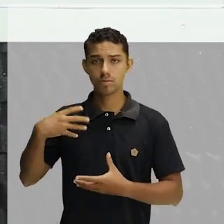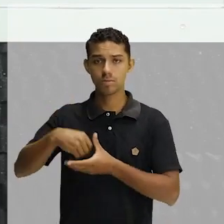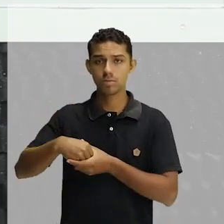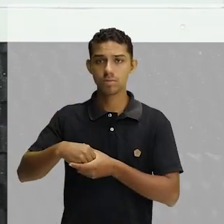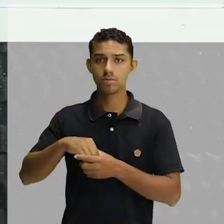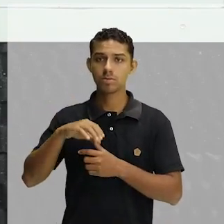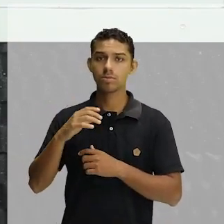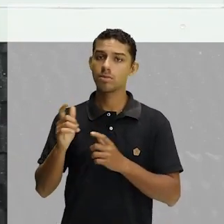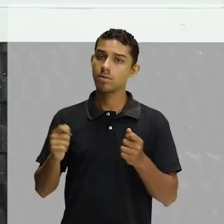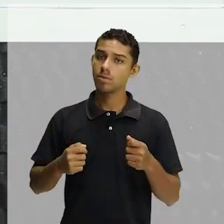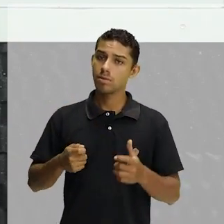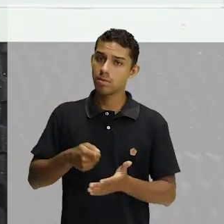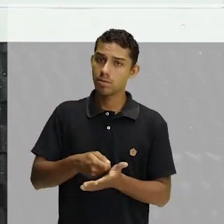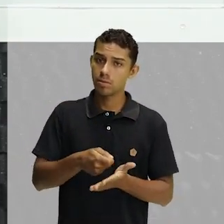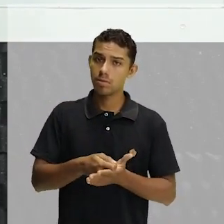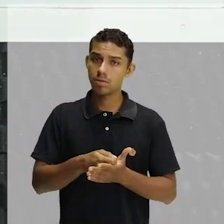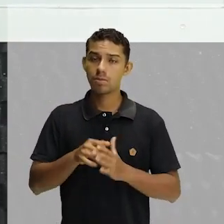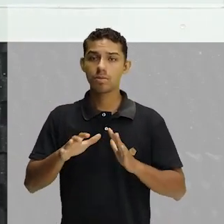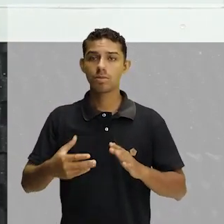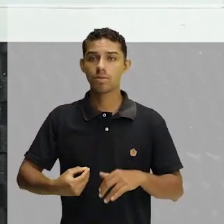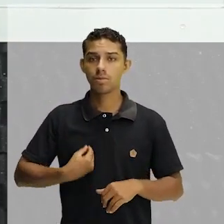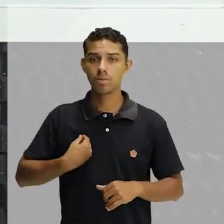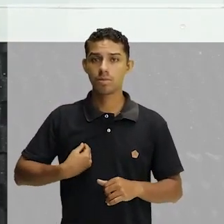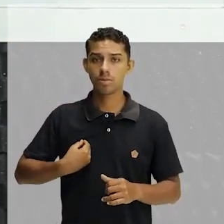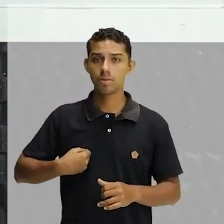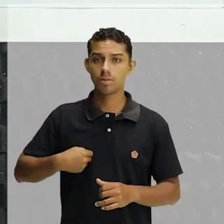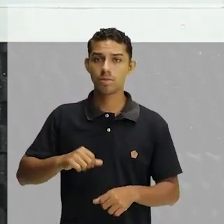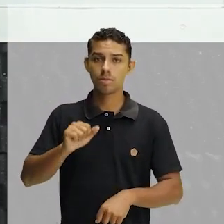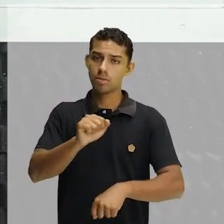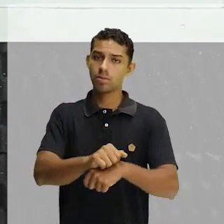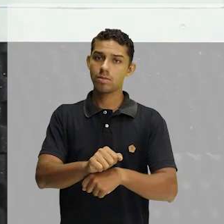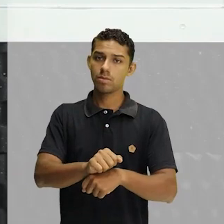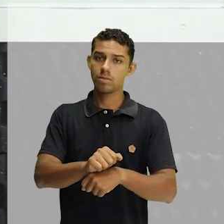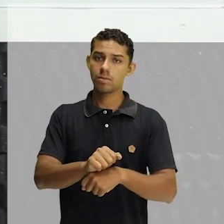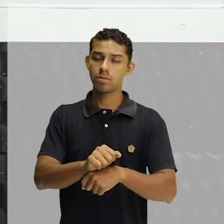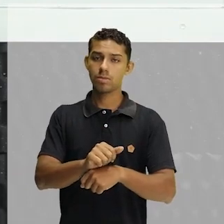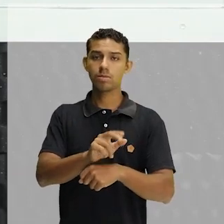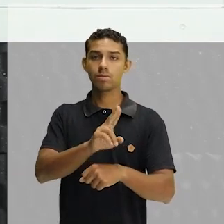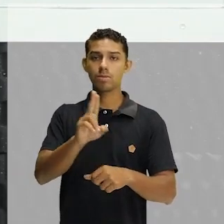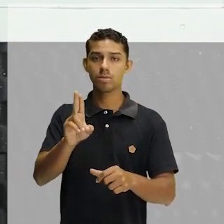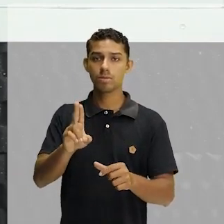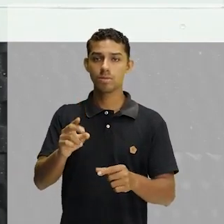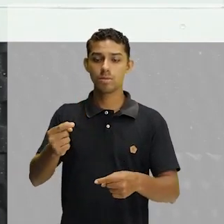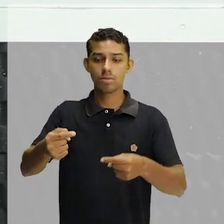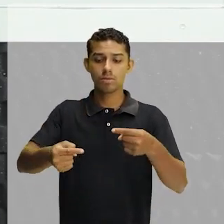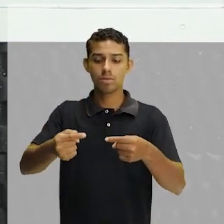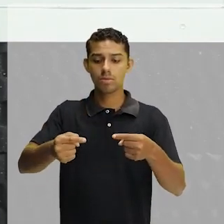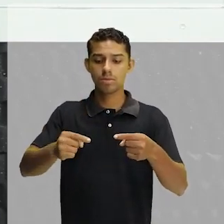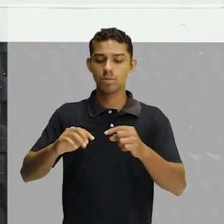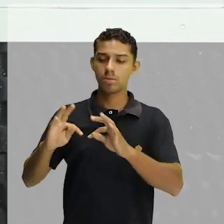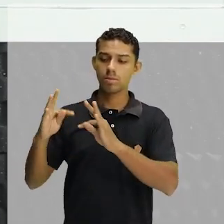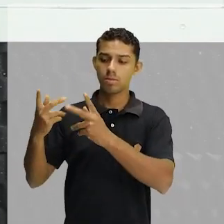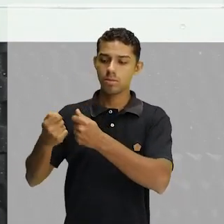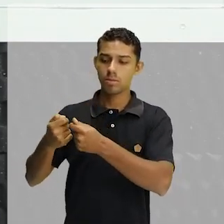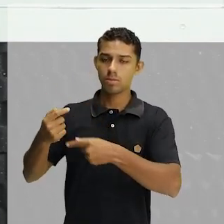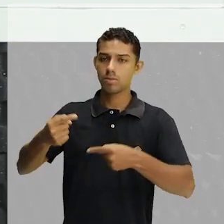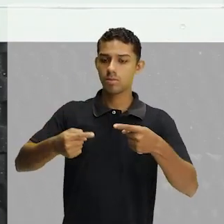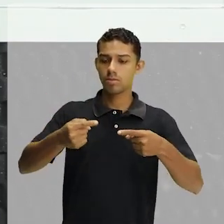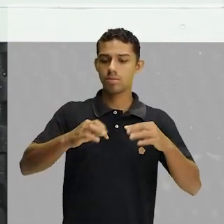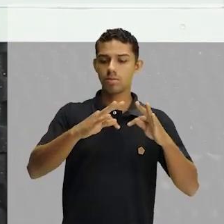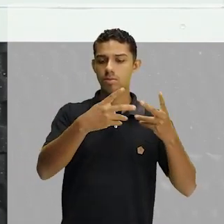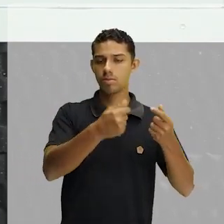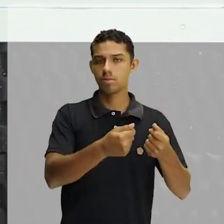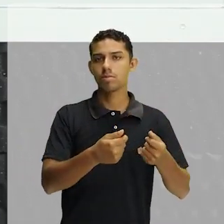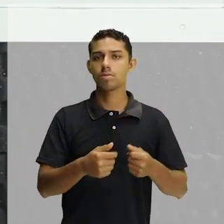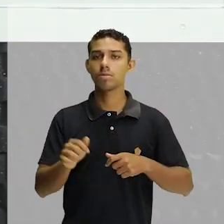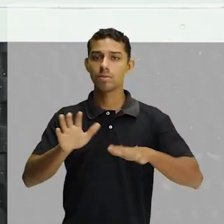natureza ela é extremamente instável, em que ele vai até nomeá-la de guerra de todos contra todos. Então,